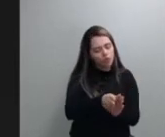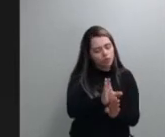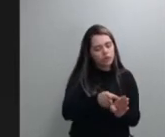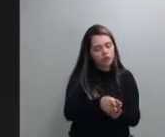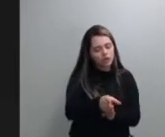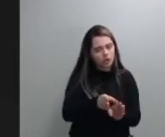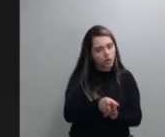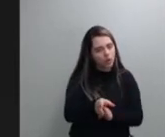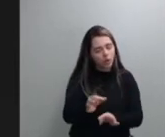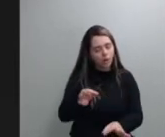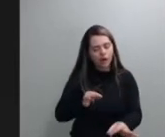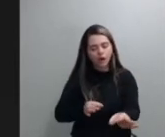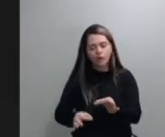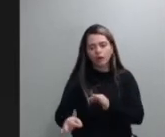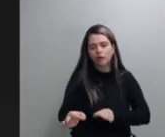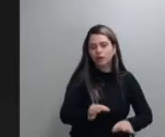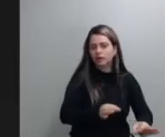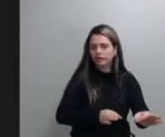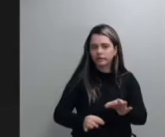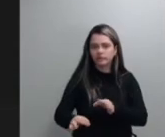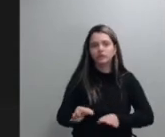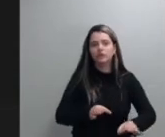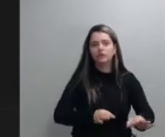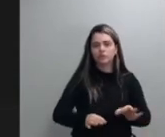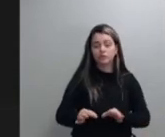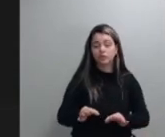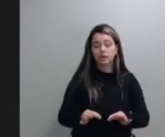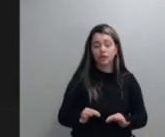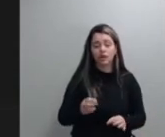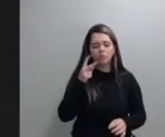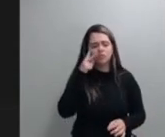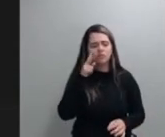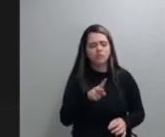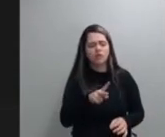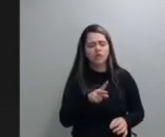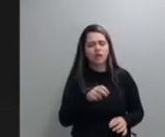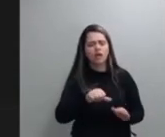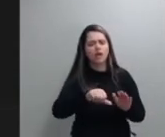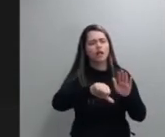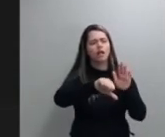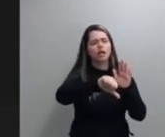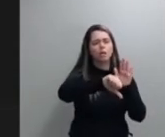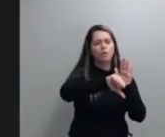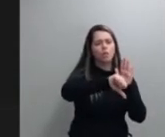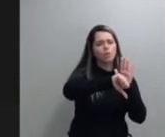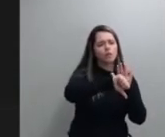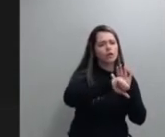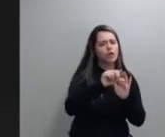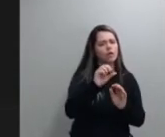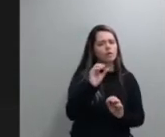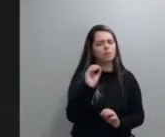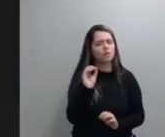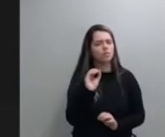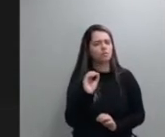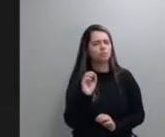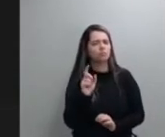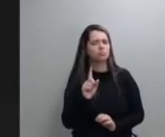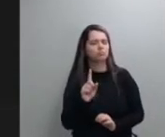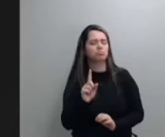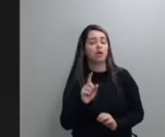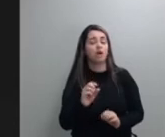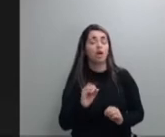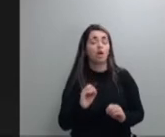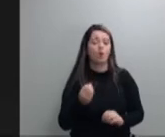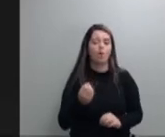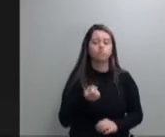pelos recorrentes e reconhecendo-se a ilegalidade praticada pela Comissão do Concurso ao alterar essa